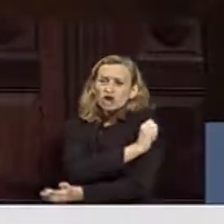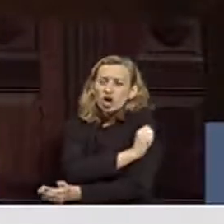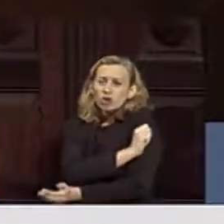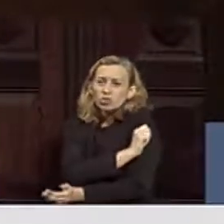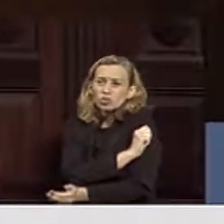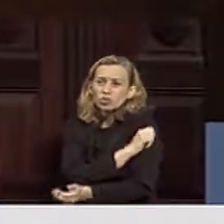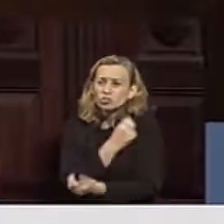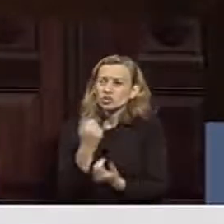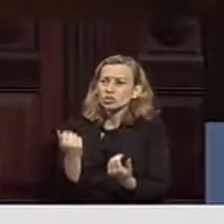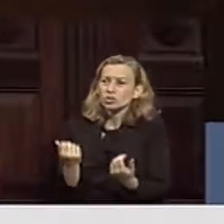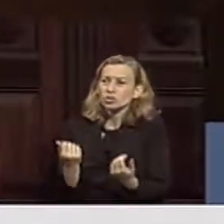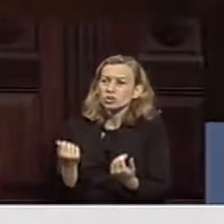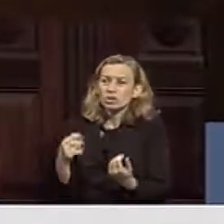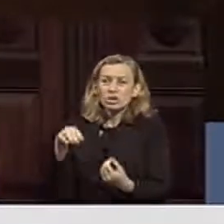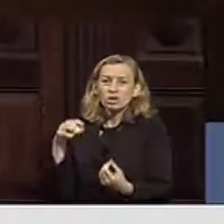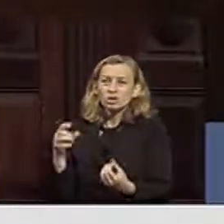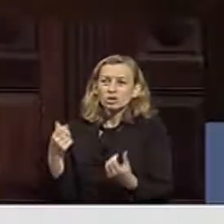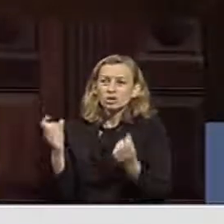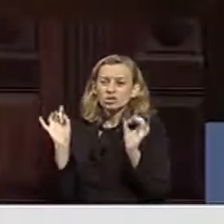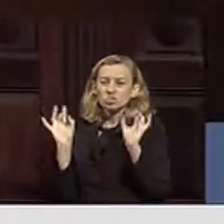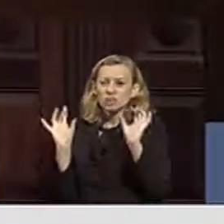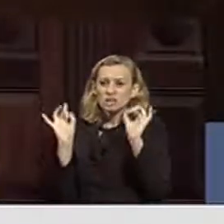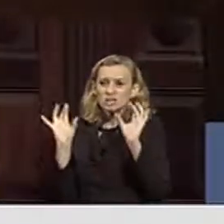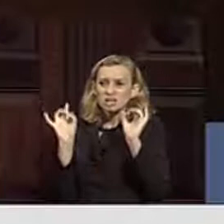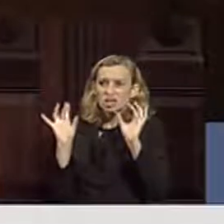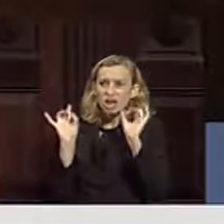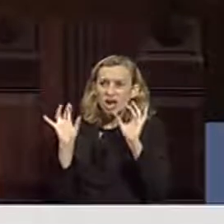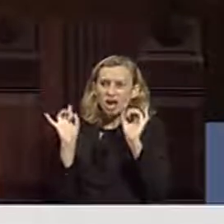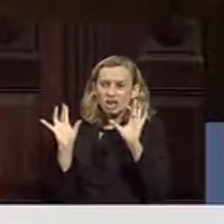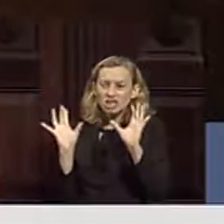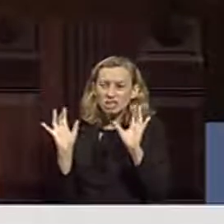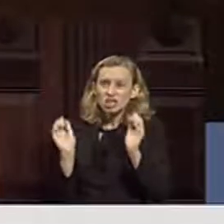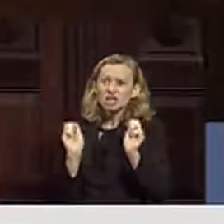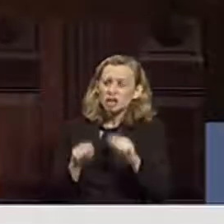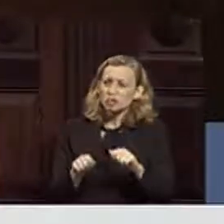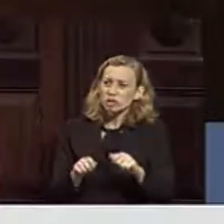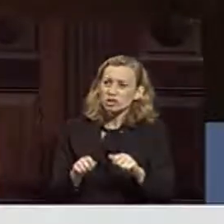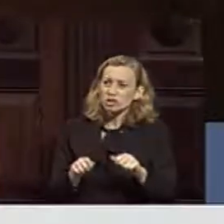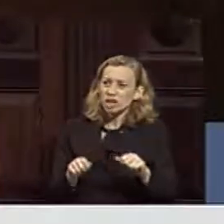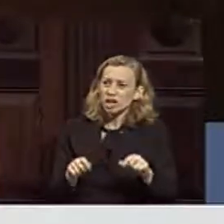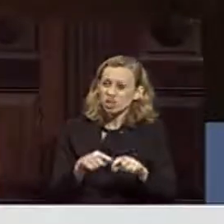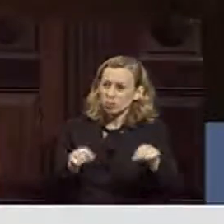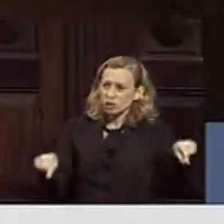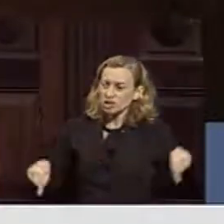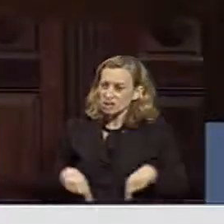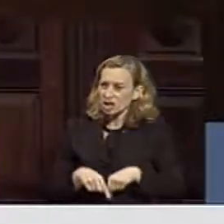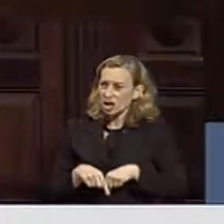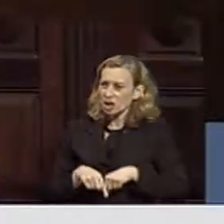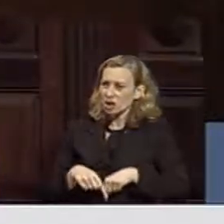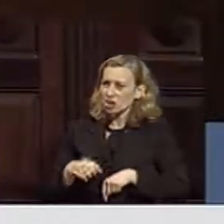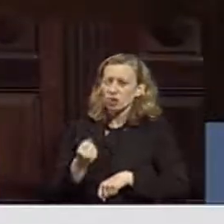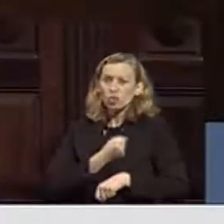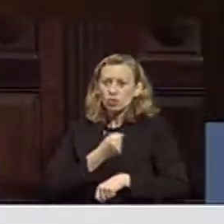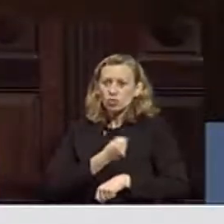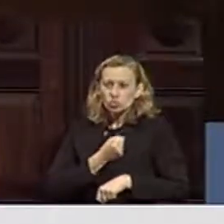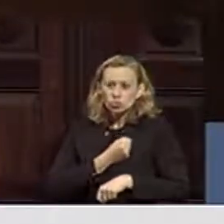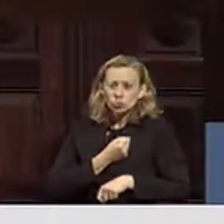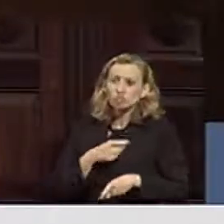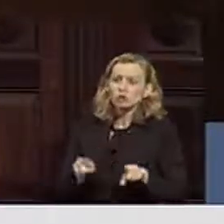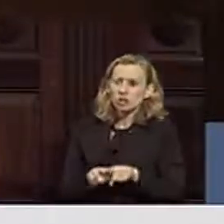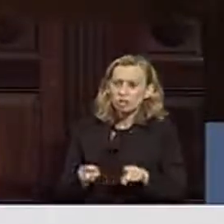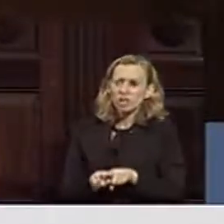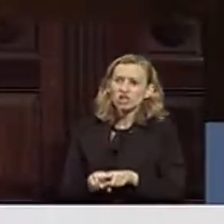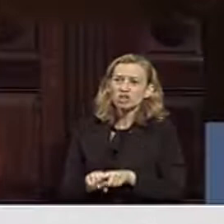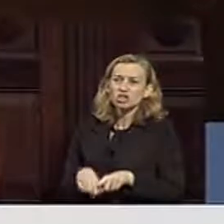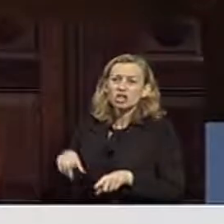necessidades especiais de aprendizagem que podem estar numa sala com um determinado número também pré-estabelecido de